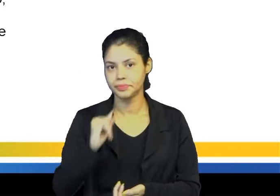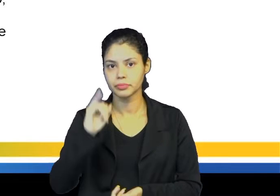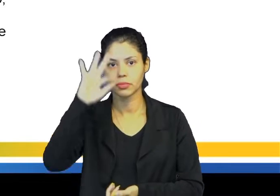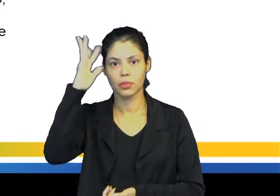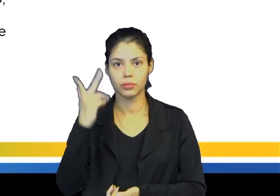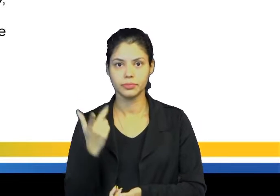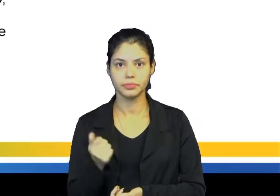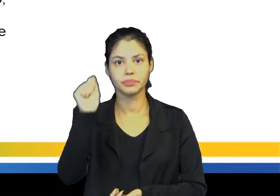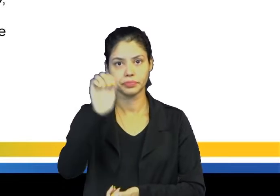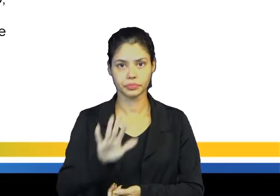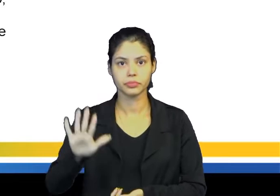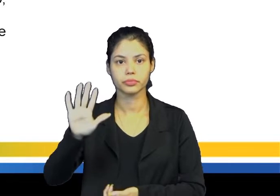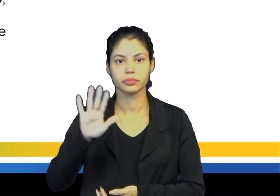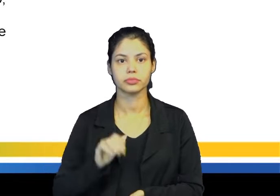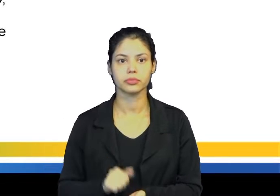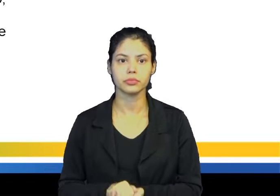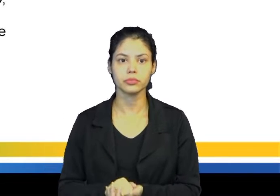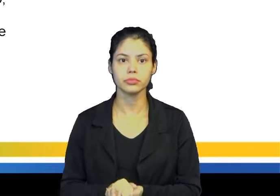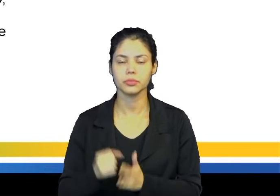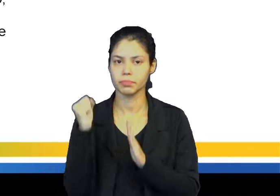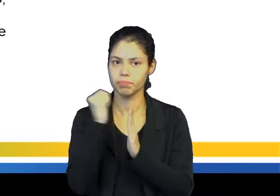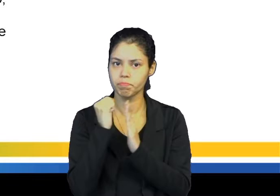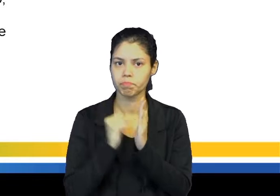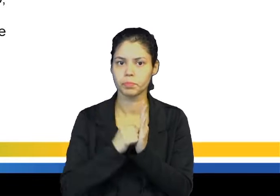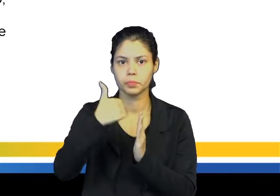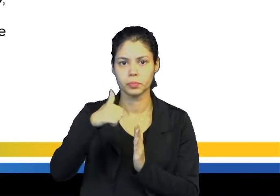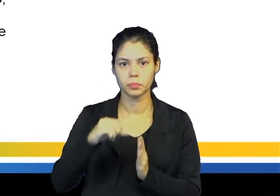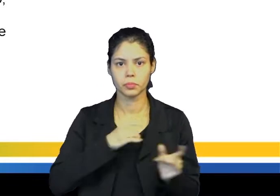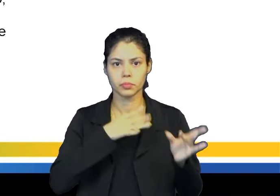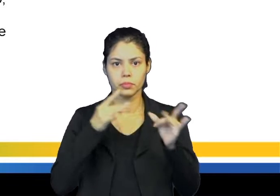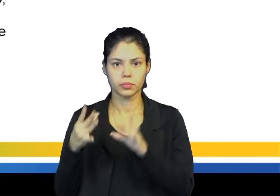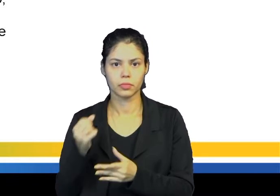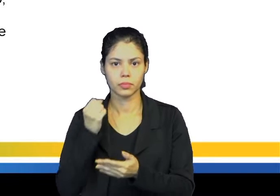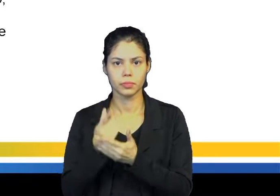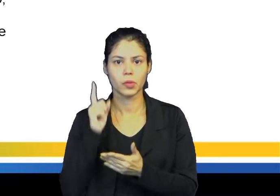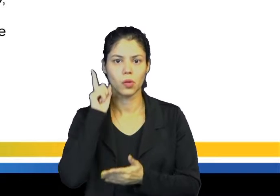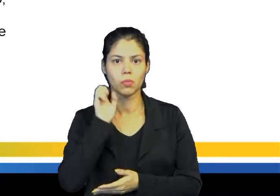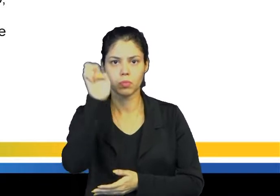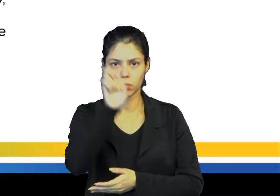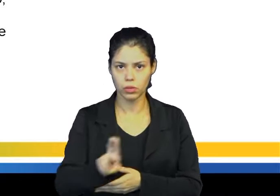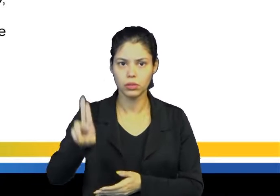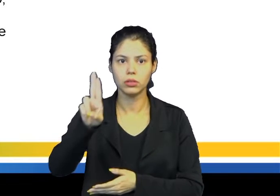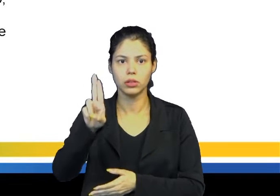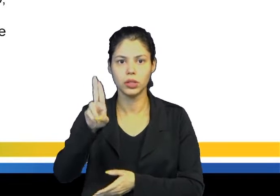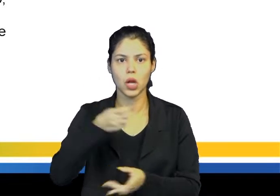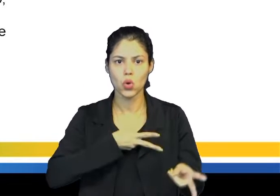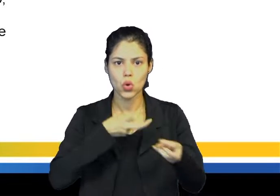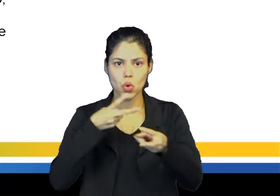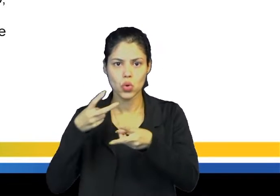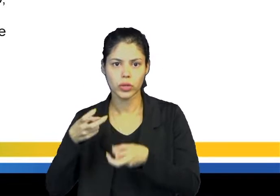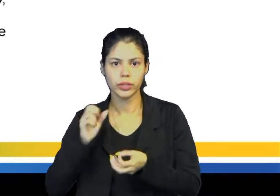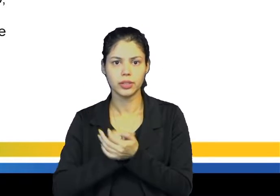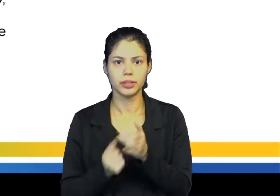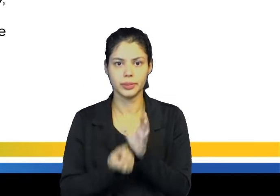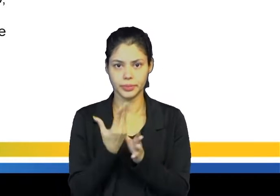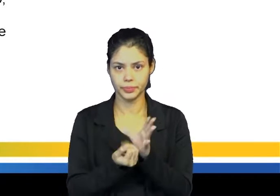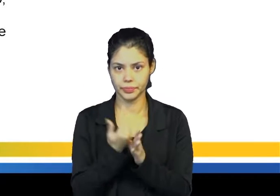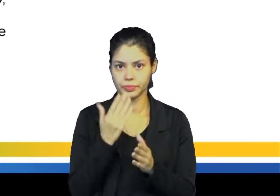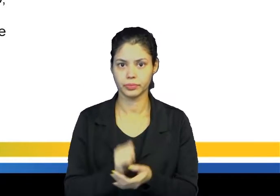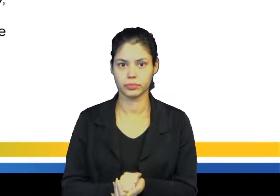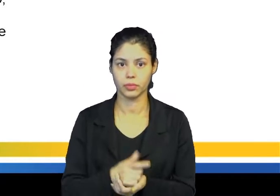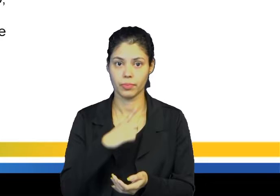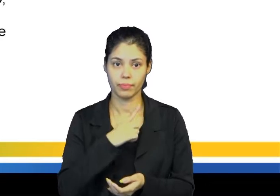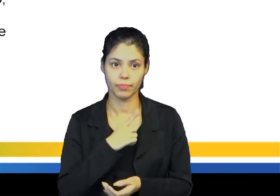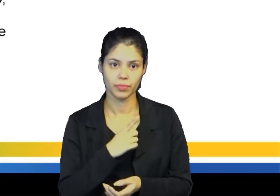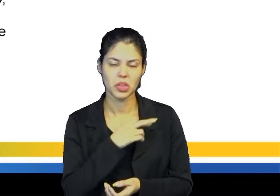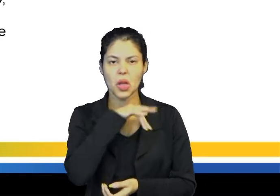na África e na Ásia. Em meados do século XIX, o mercado consumidor na Europa não conseguia absorver tudo que era produzido. Então